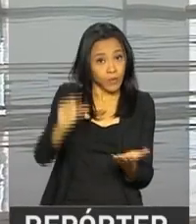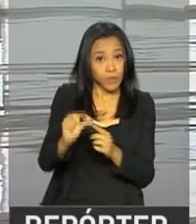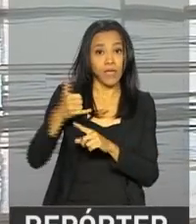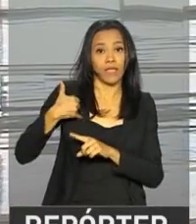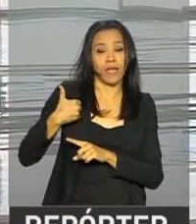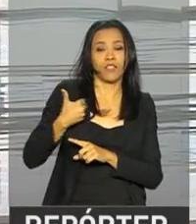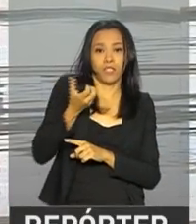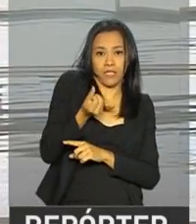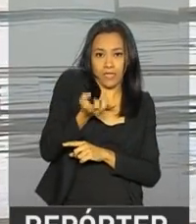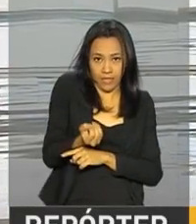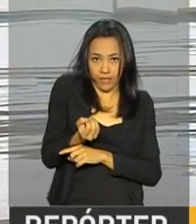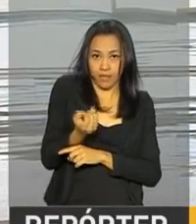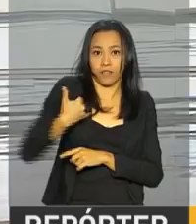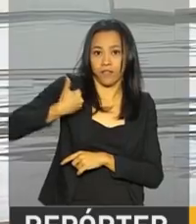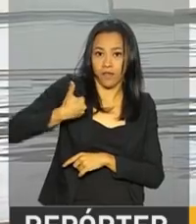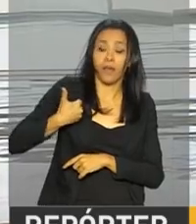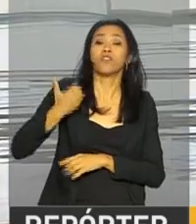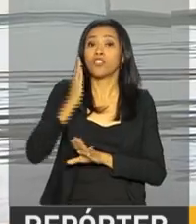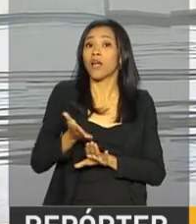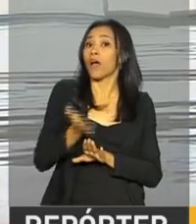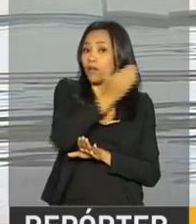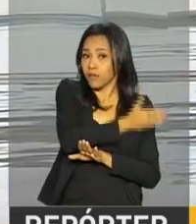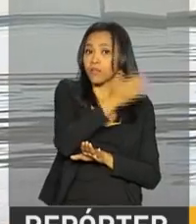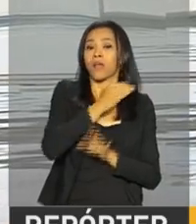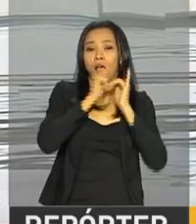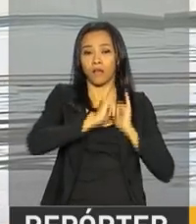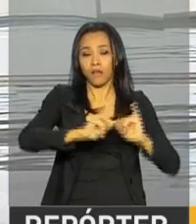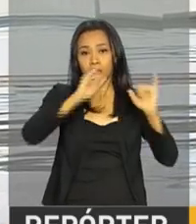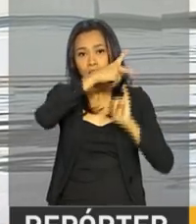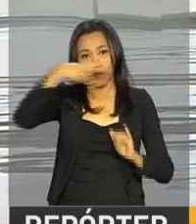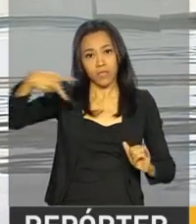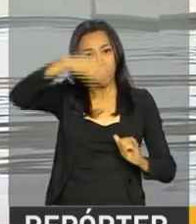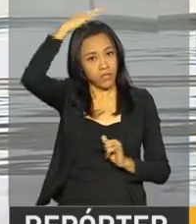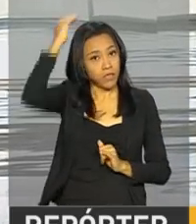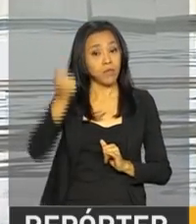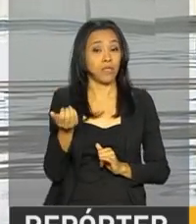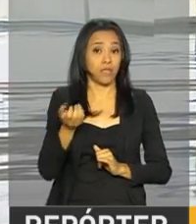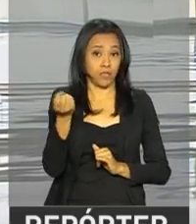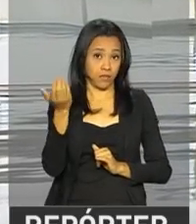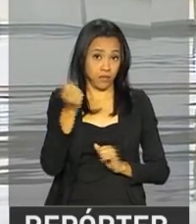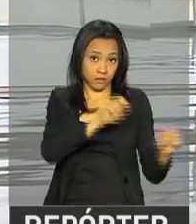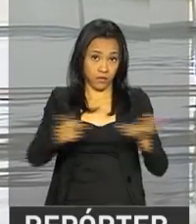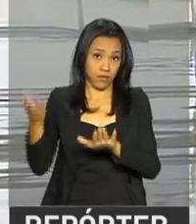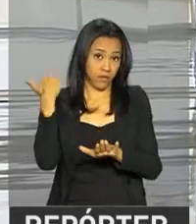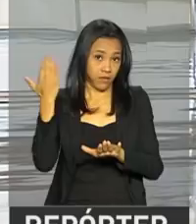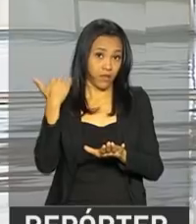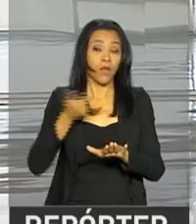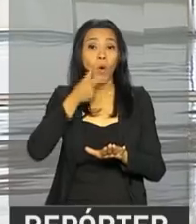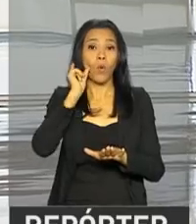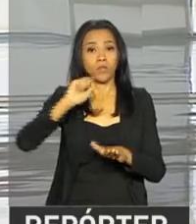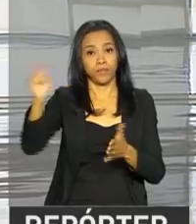mínima para sacar o pis pasep já havia sido anunciada pelo presidente michel temer na semana passada e foi assinada por ele